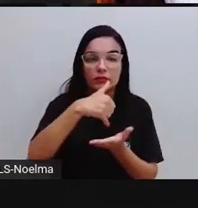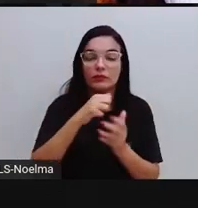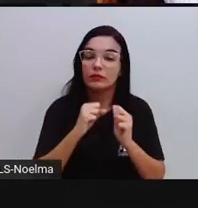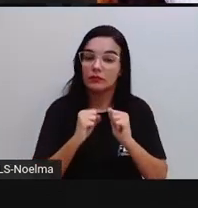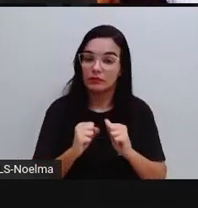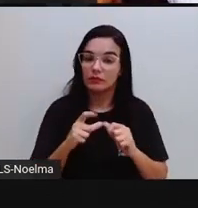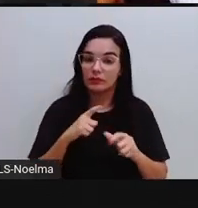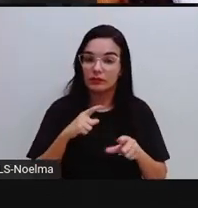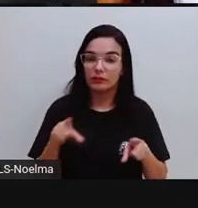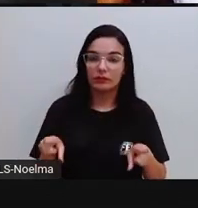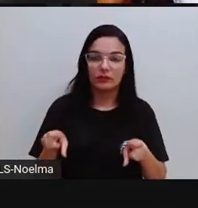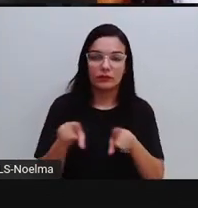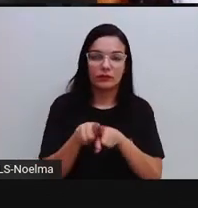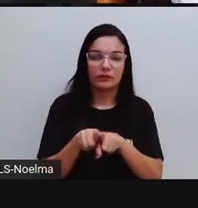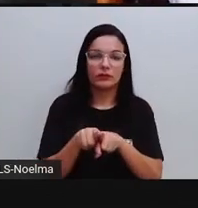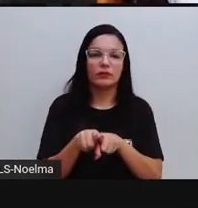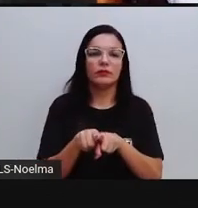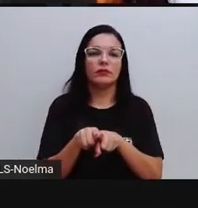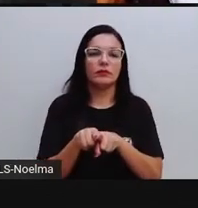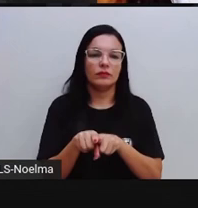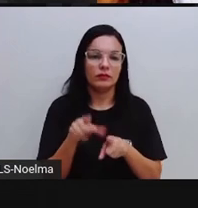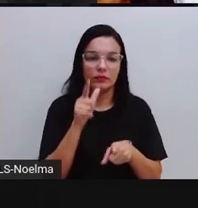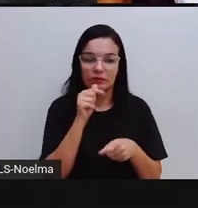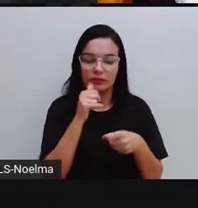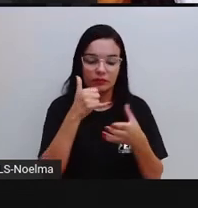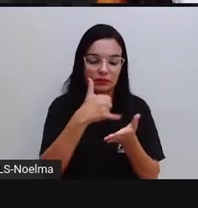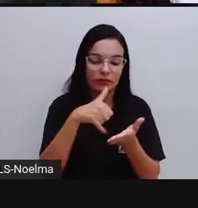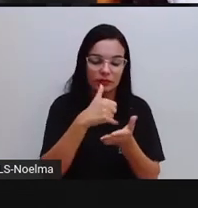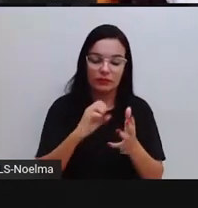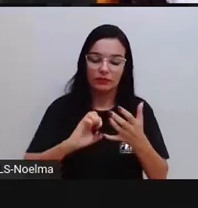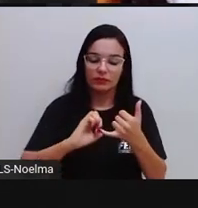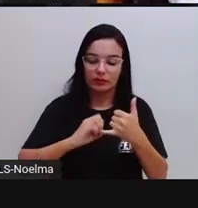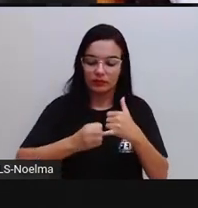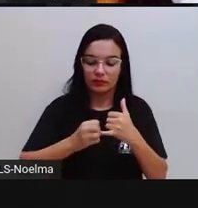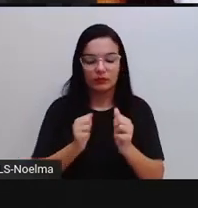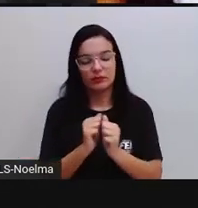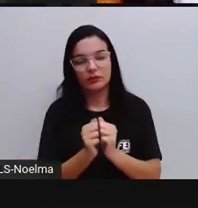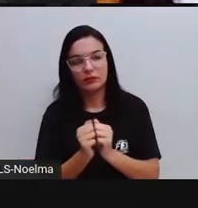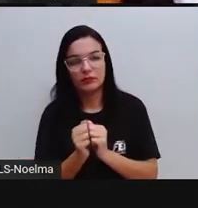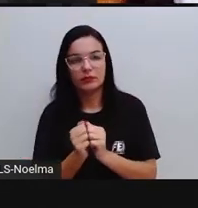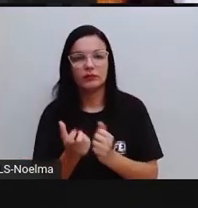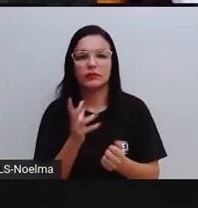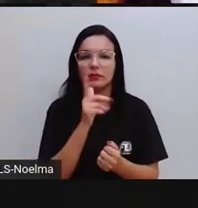uma fase. Água e óleo, arroz, feijão,